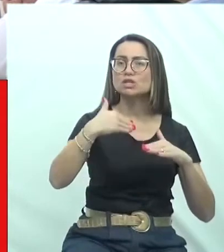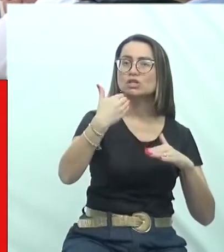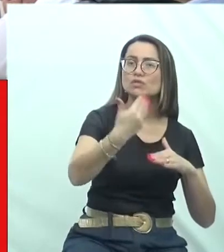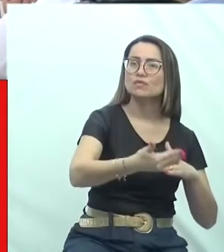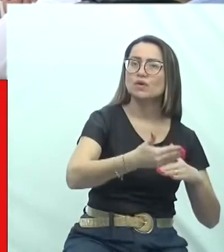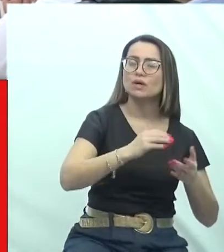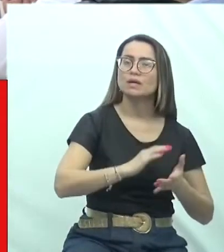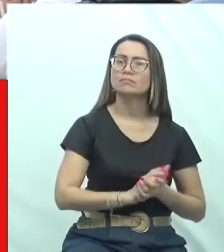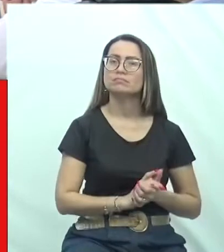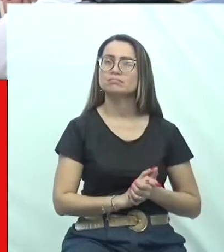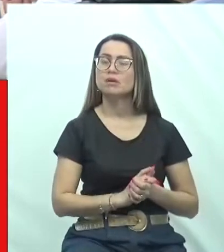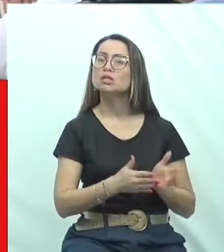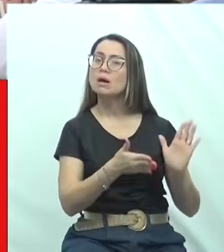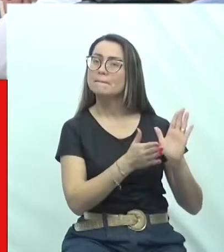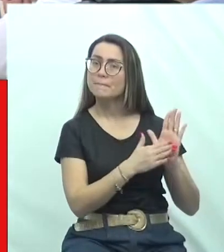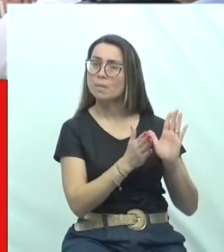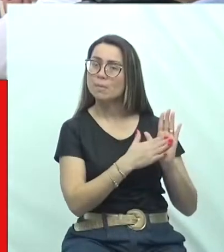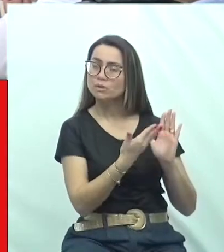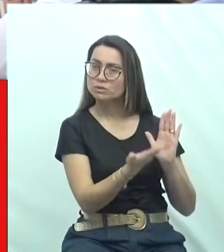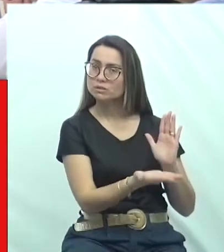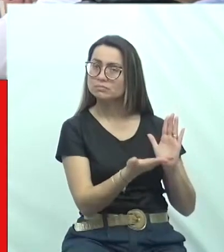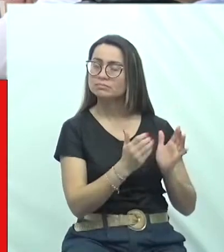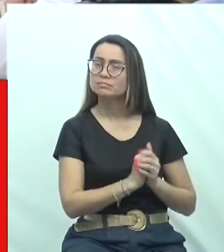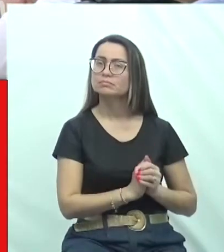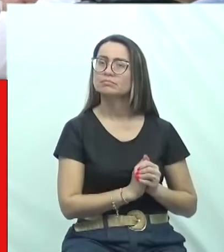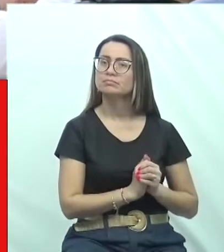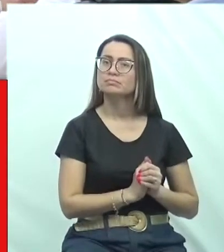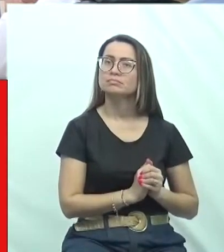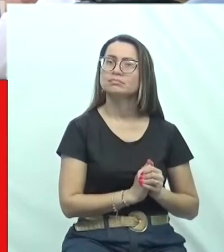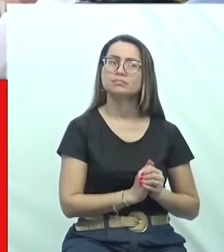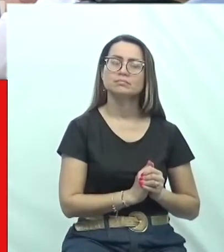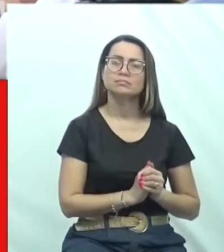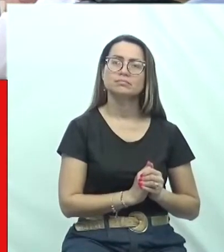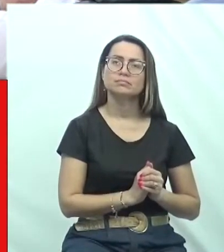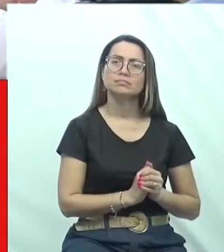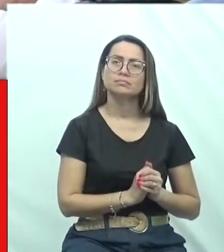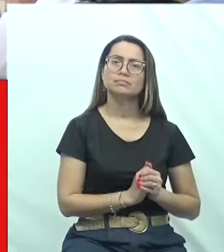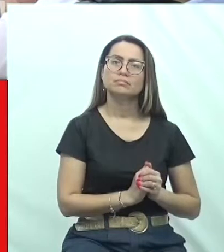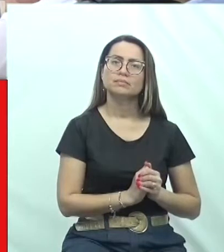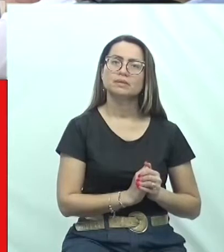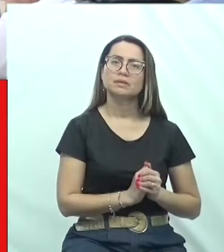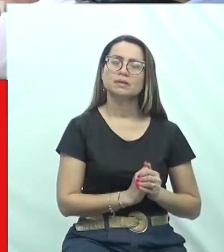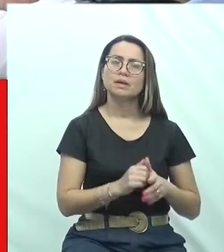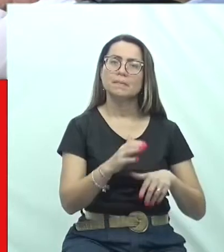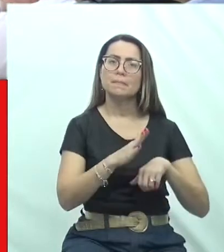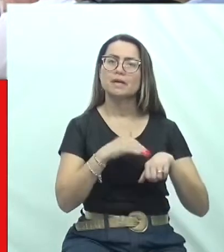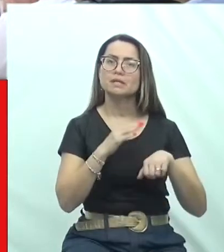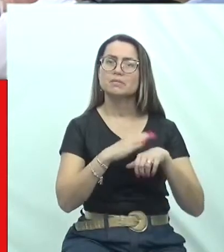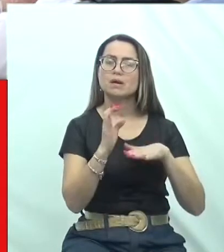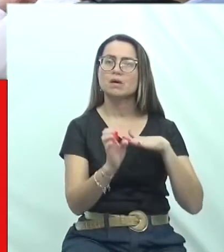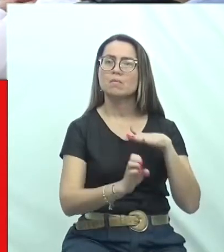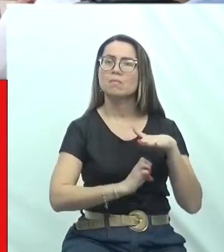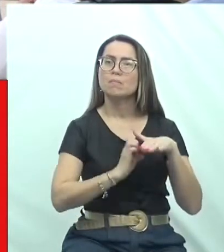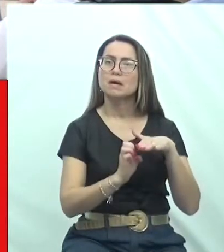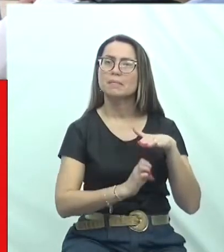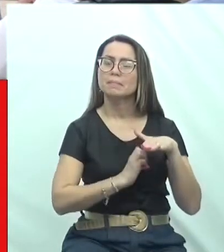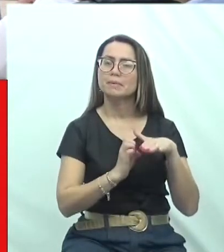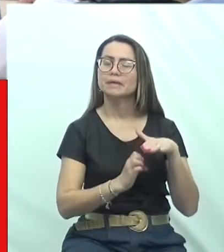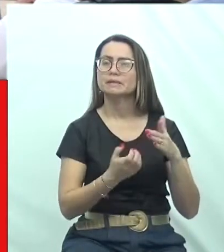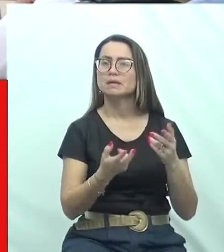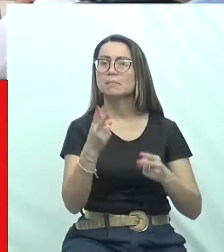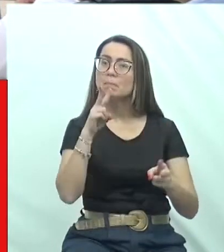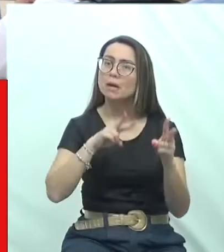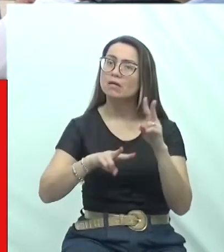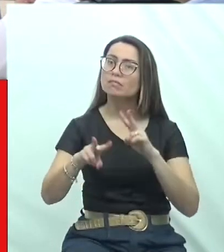gente podia propor para a agência reguladora, CISAM, que tem essa autonomia, para contratar uma empresa para fazer esse tipo de